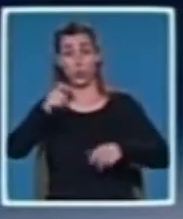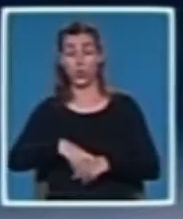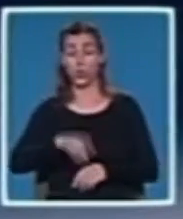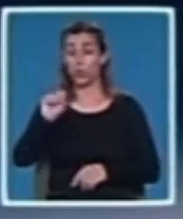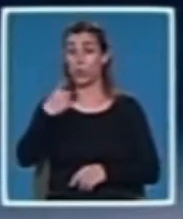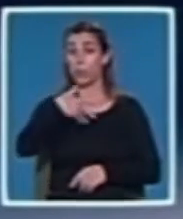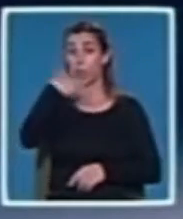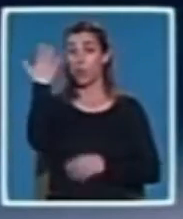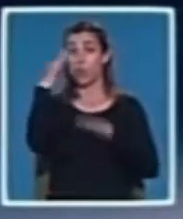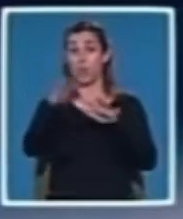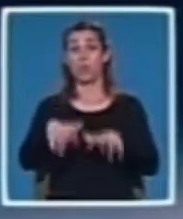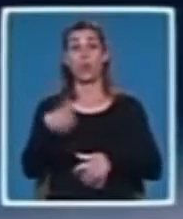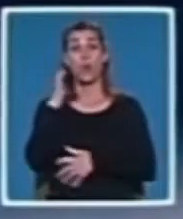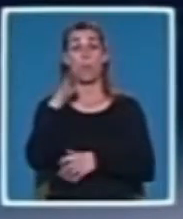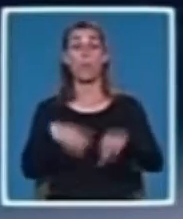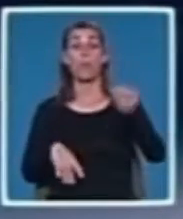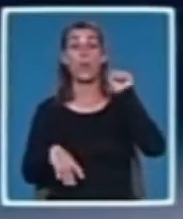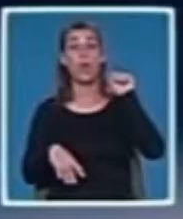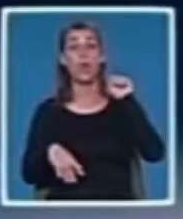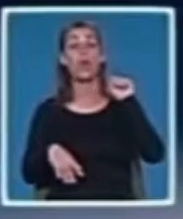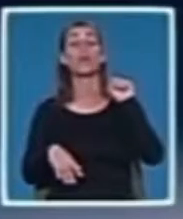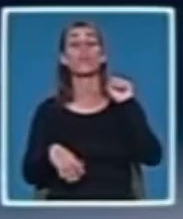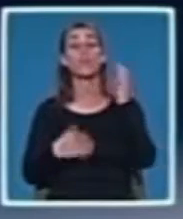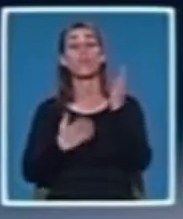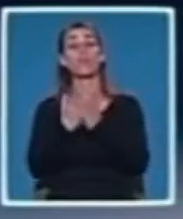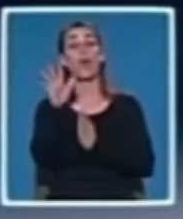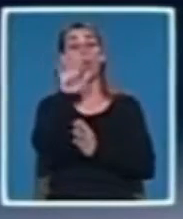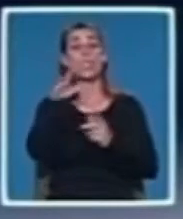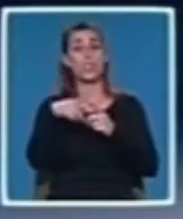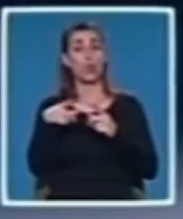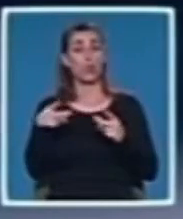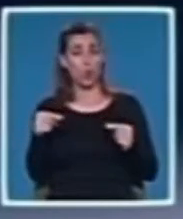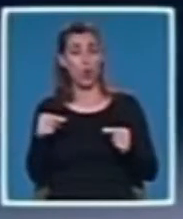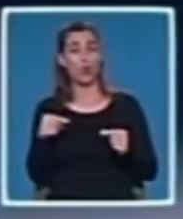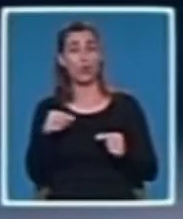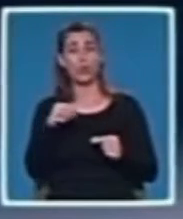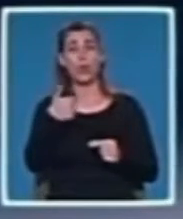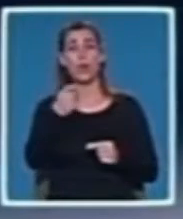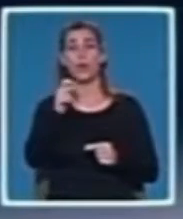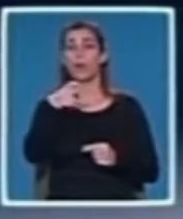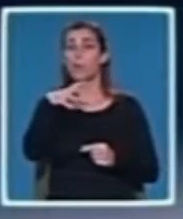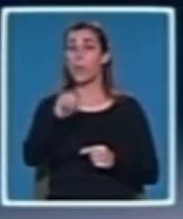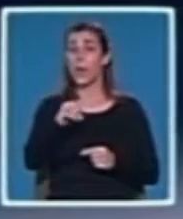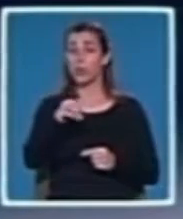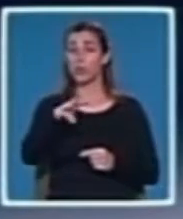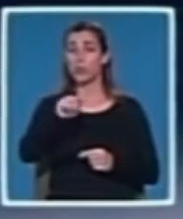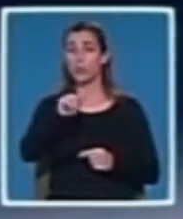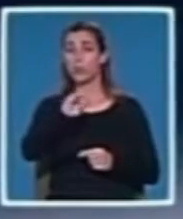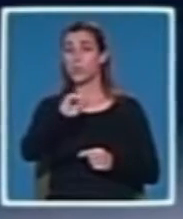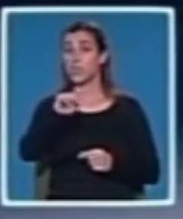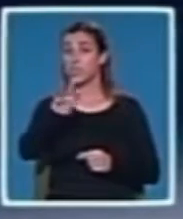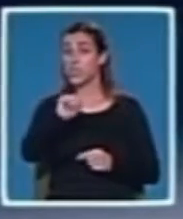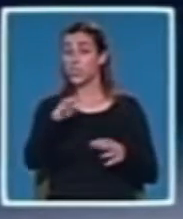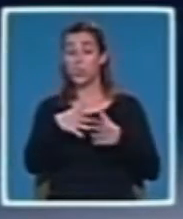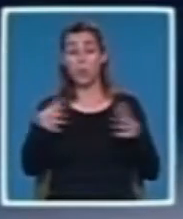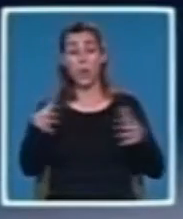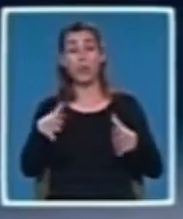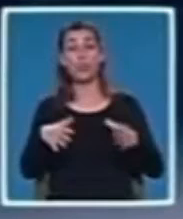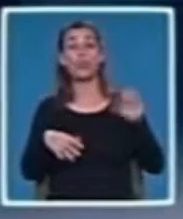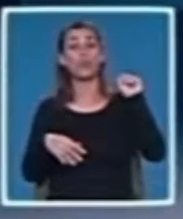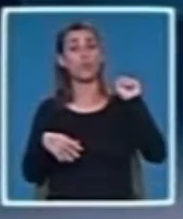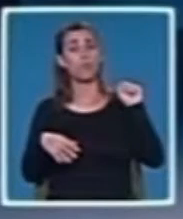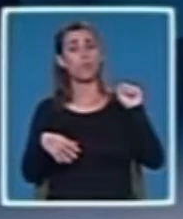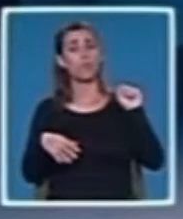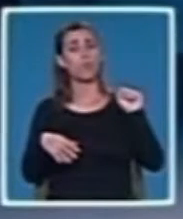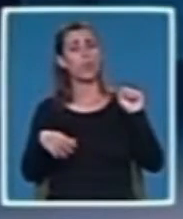das jornadas parlamentares do ps que decorrem em são jorge perto um sir frio cama e por isso seu lista é estável e